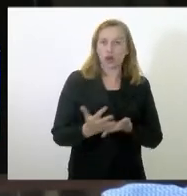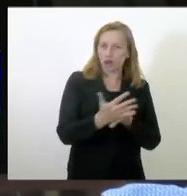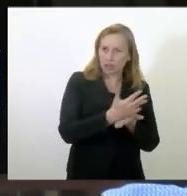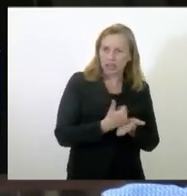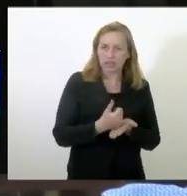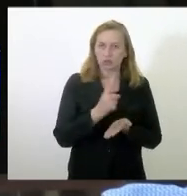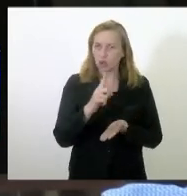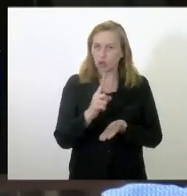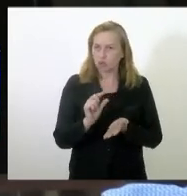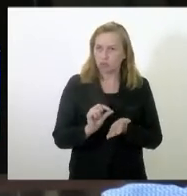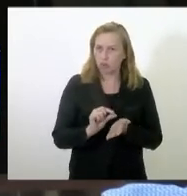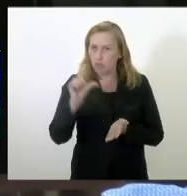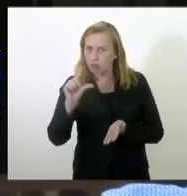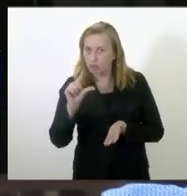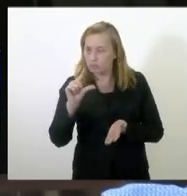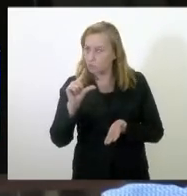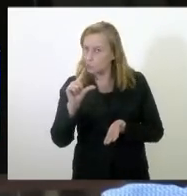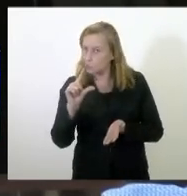não aumenta.